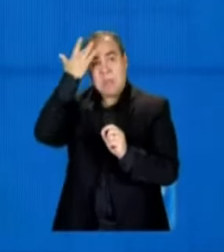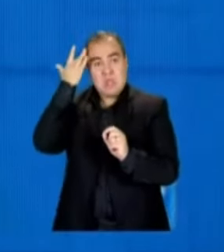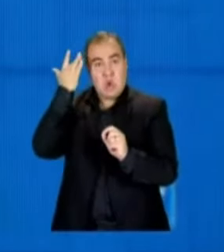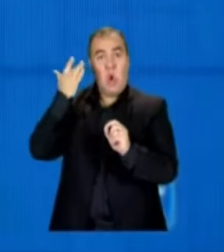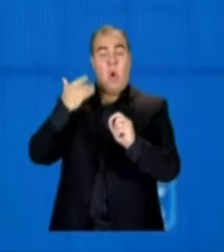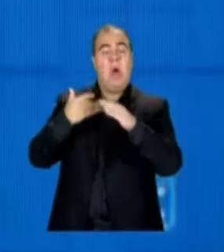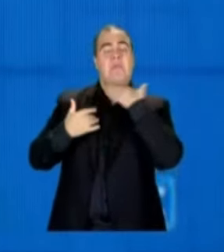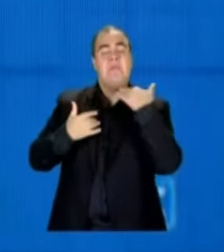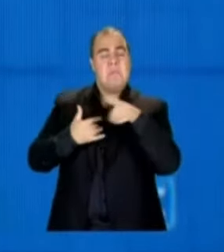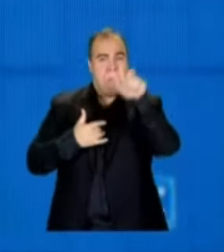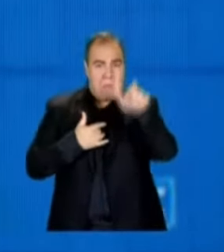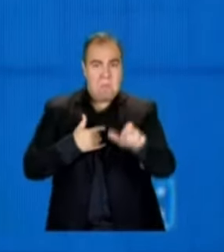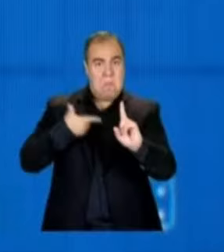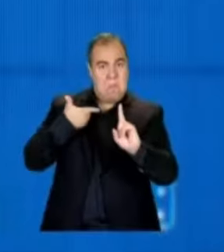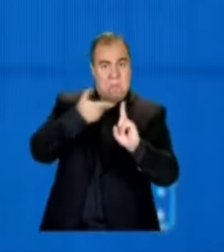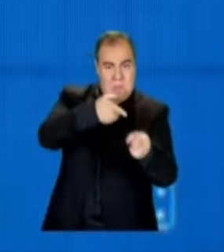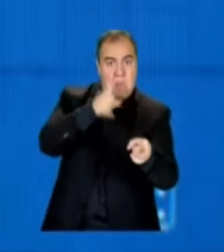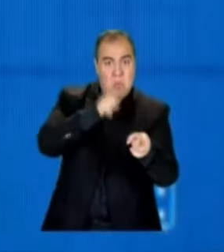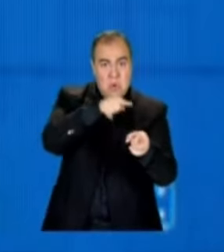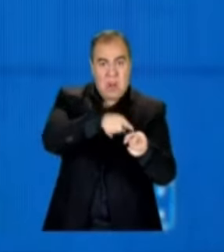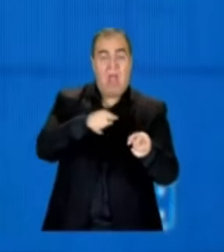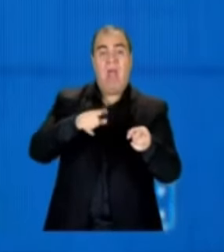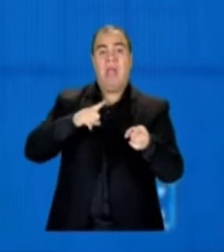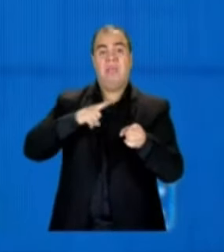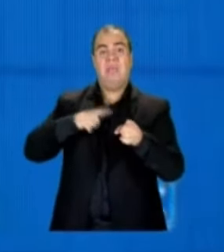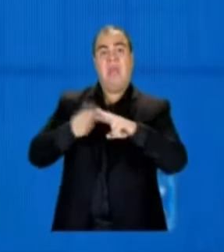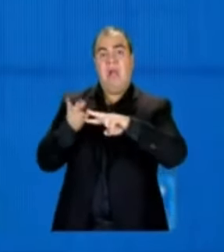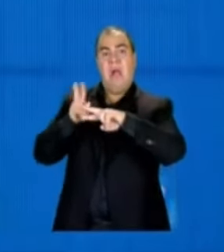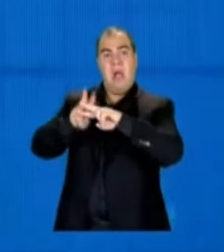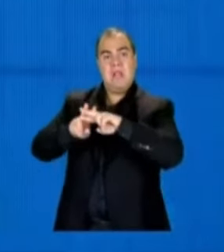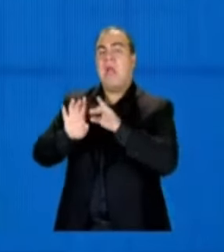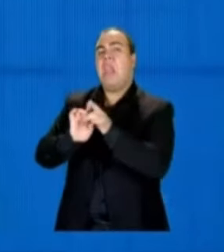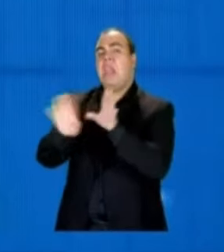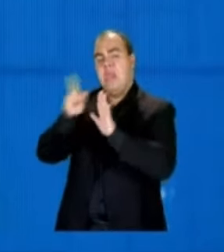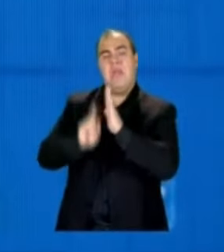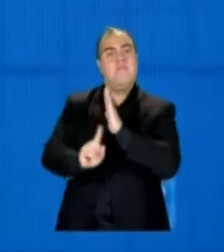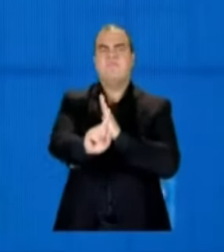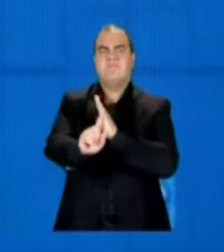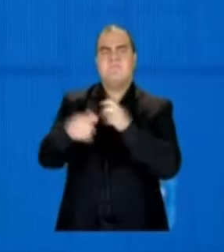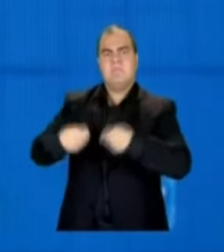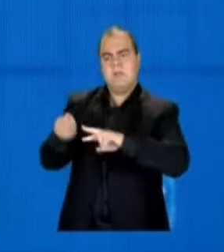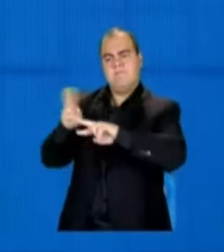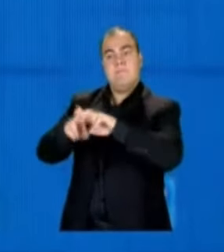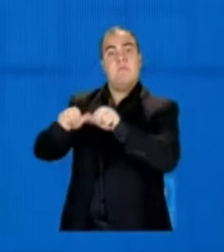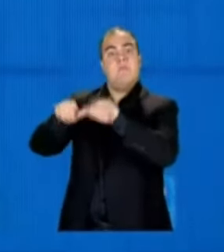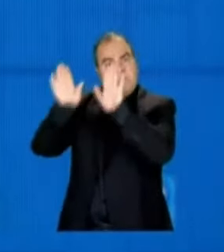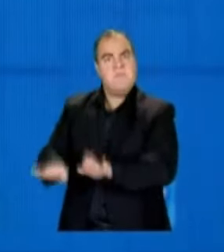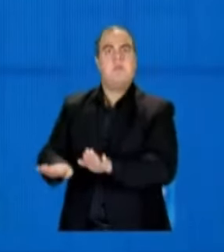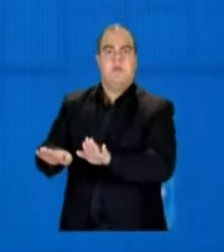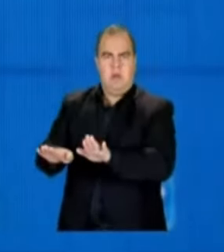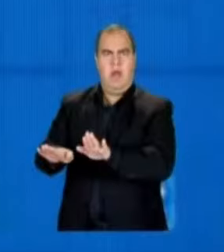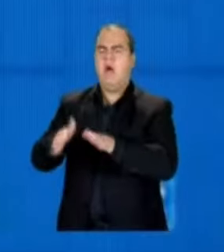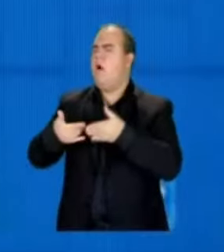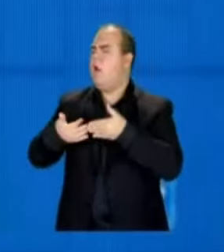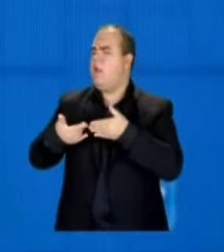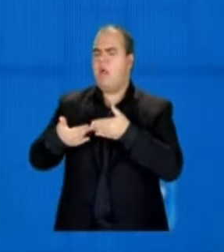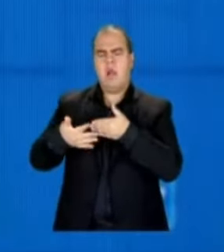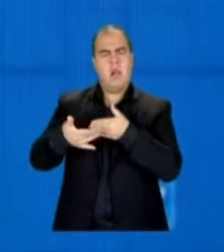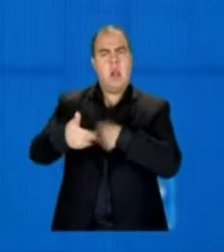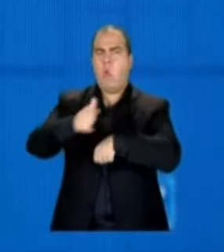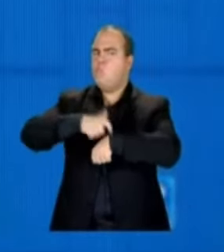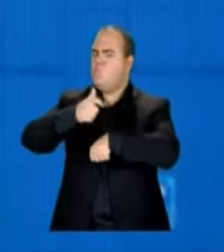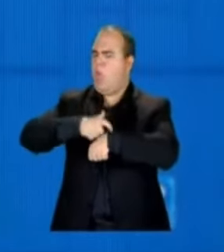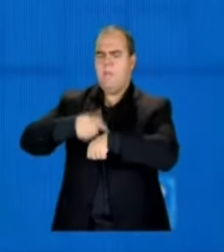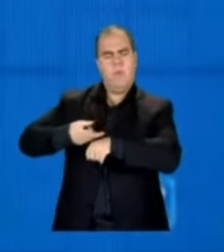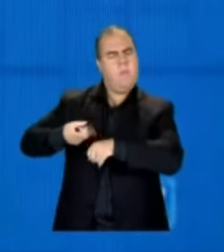feminicídio Quem comete feminicídio tem que ficar na cadeia e cumprir a pena na extensão de que foi